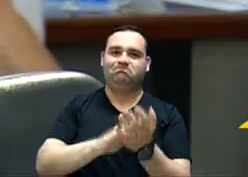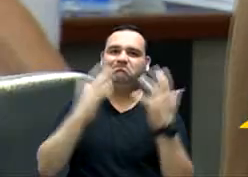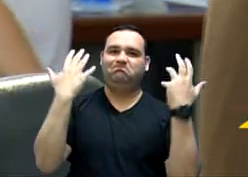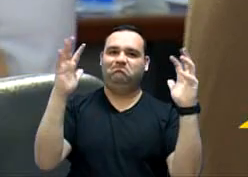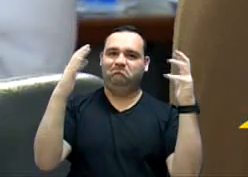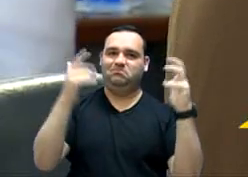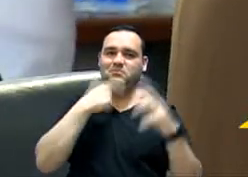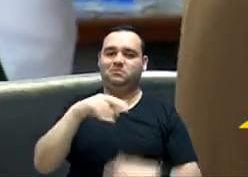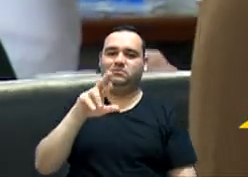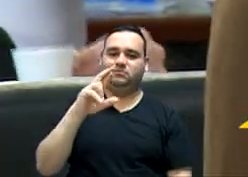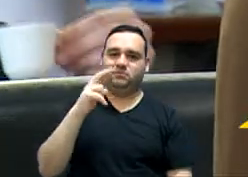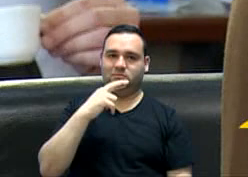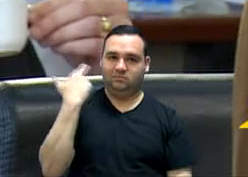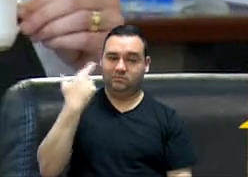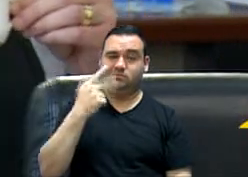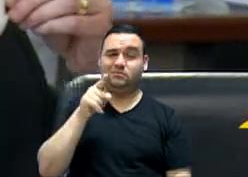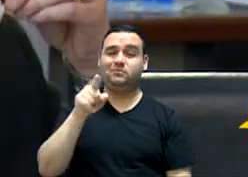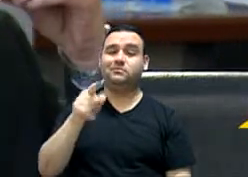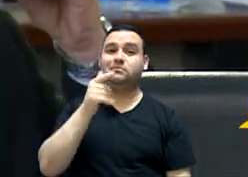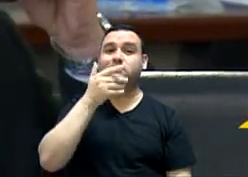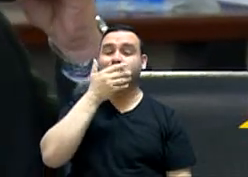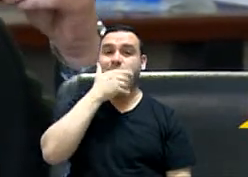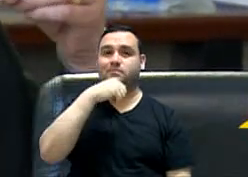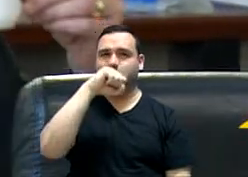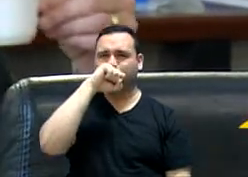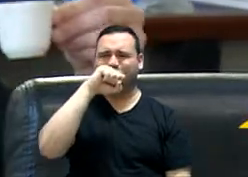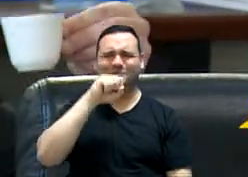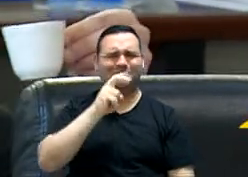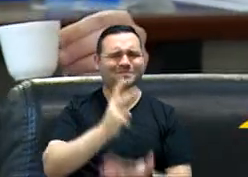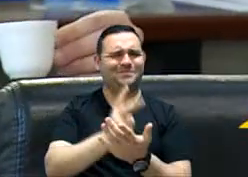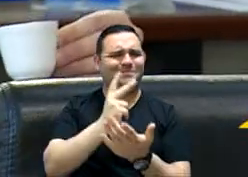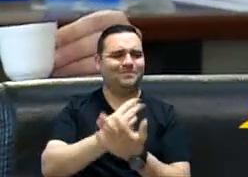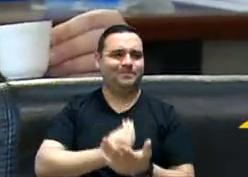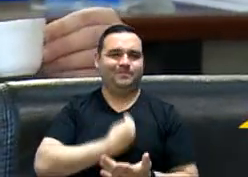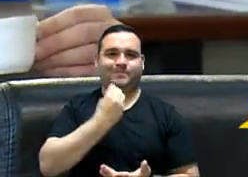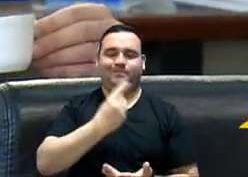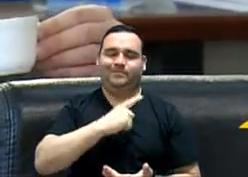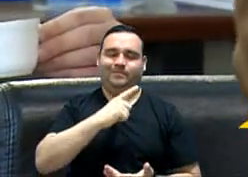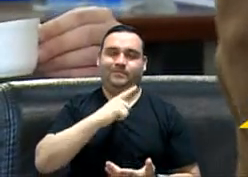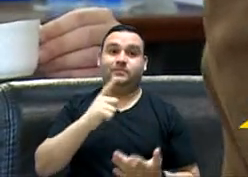Manga. Esse pai que é sempre presente.